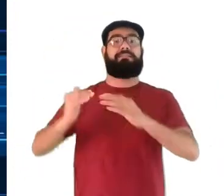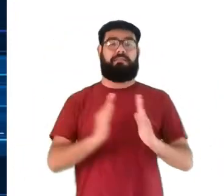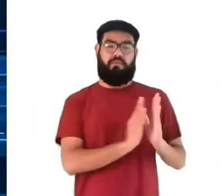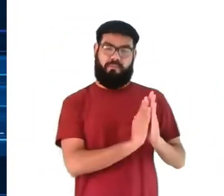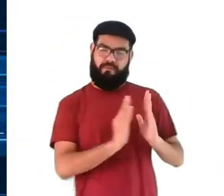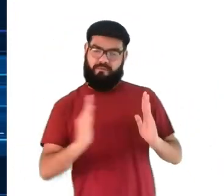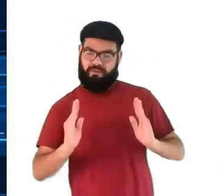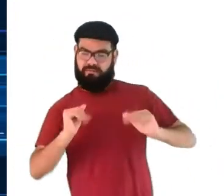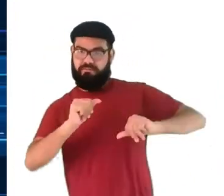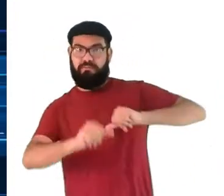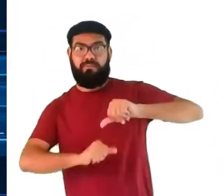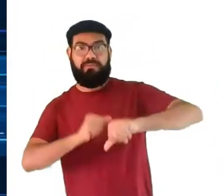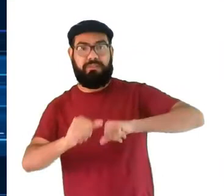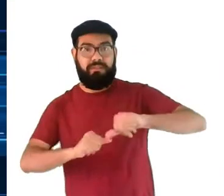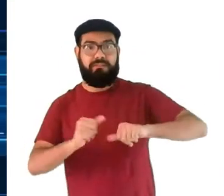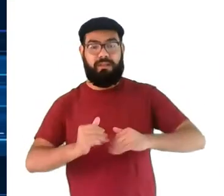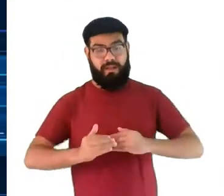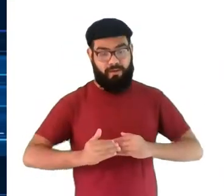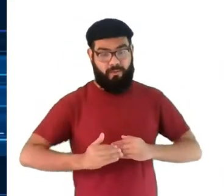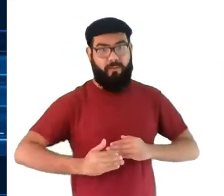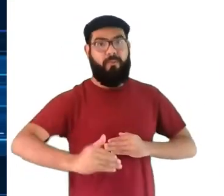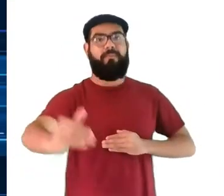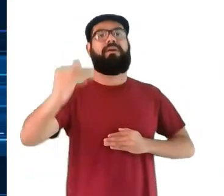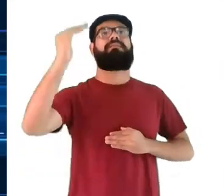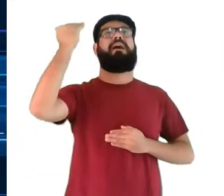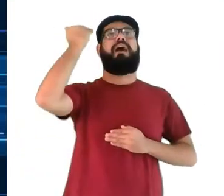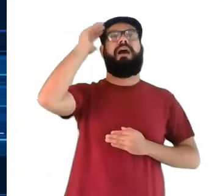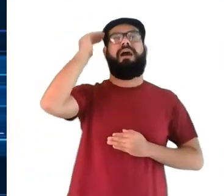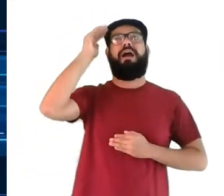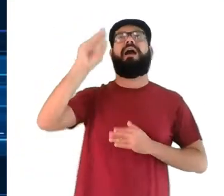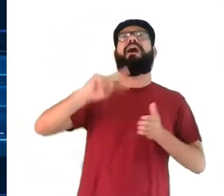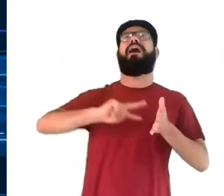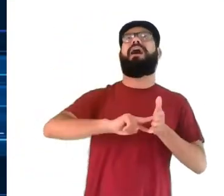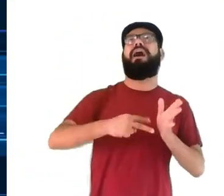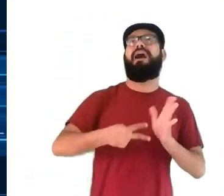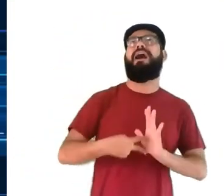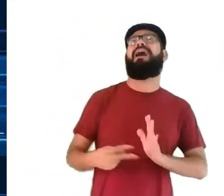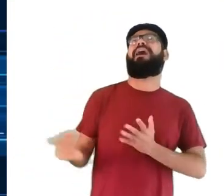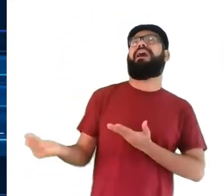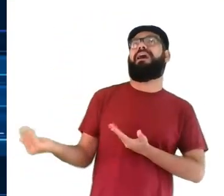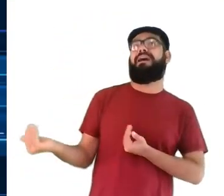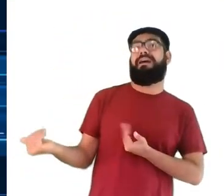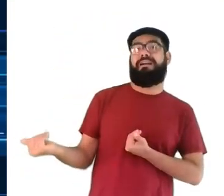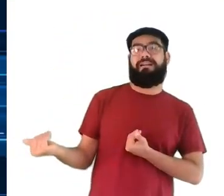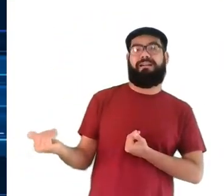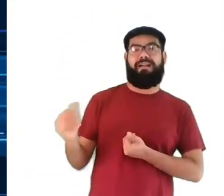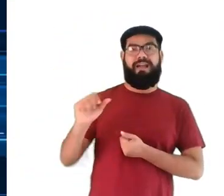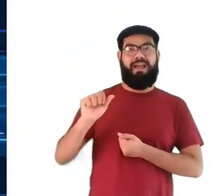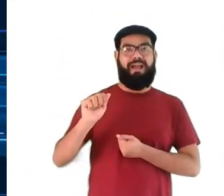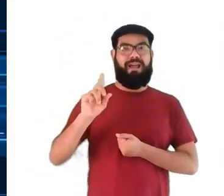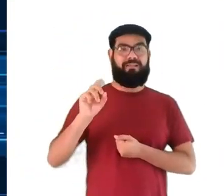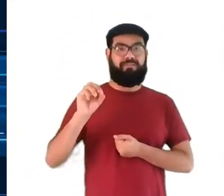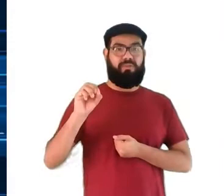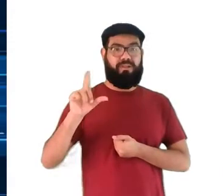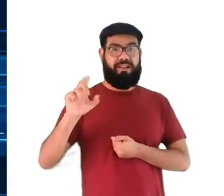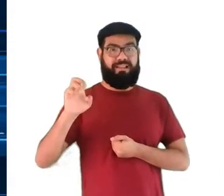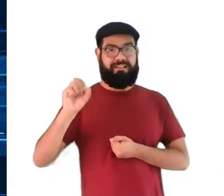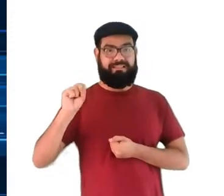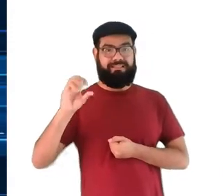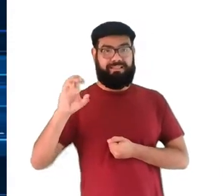partir daí começa a se compreender a adolescência como essa fase que necessita de atenção